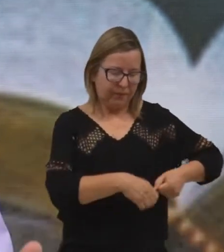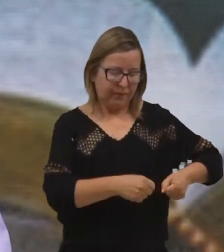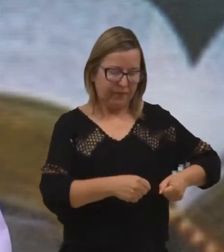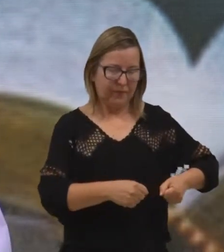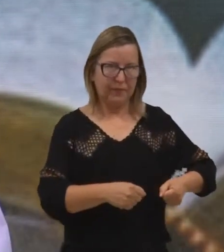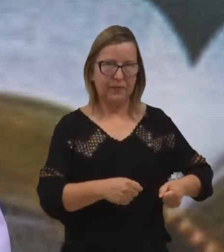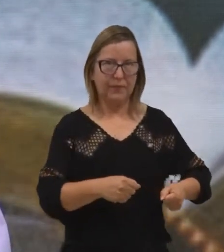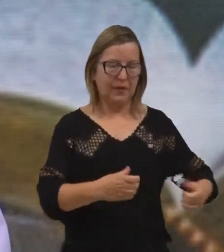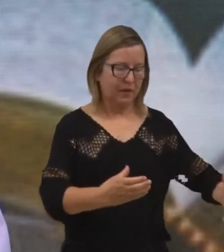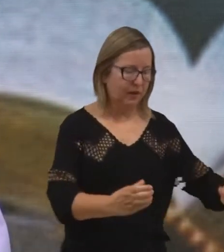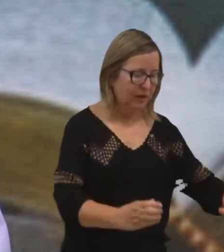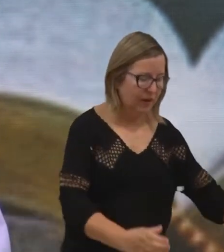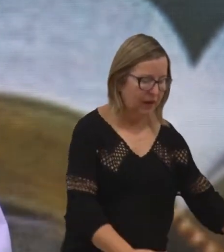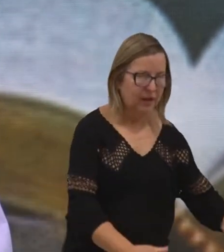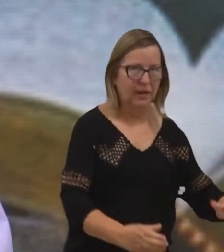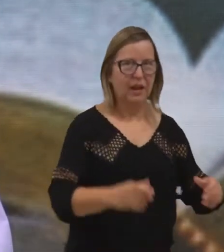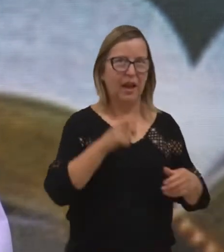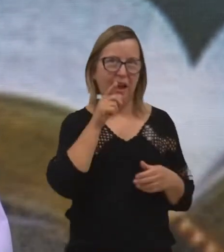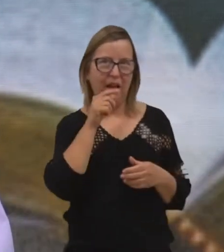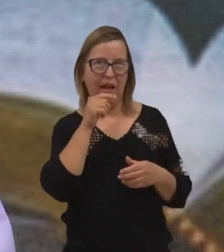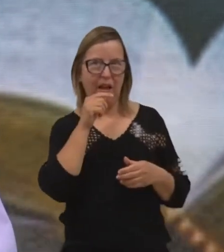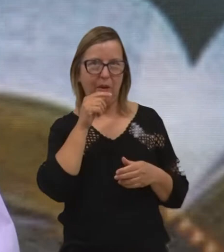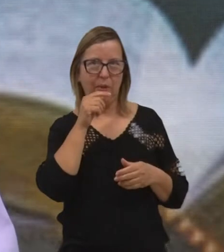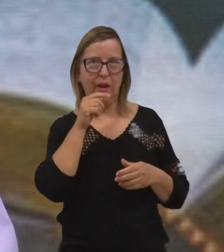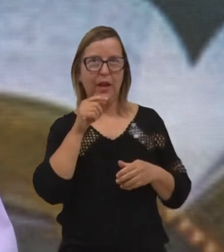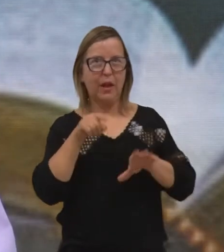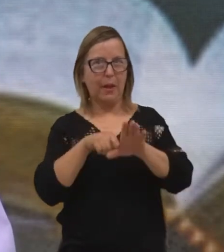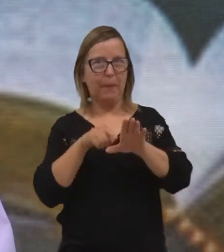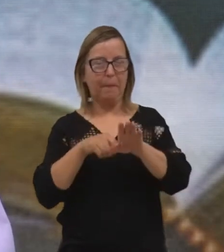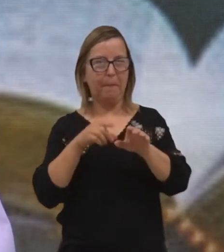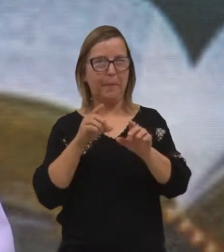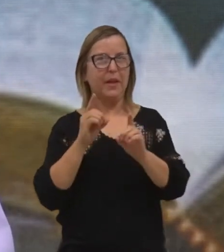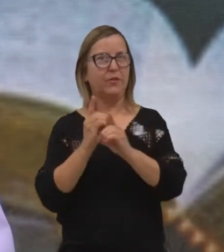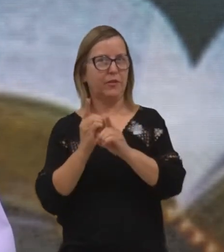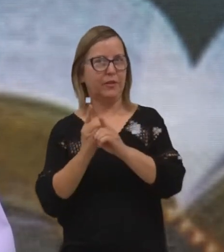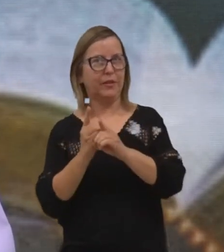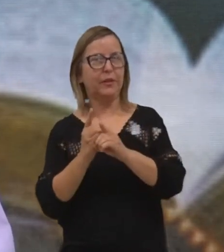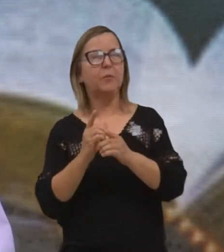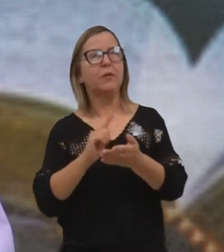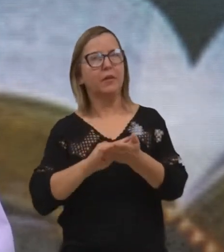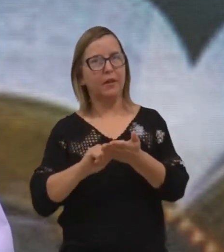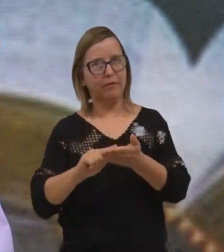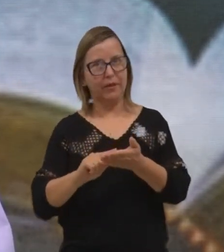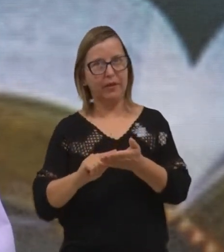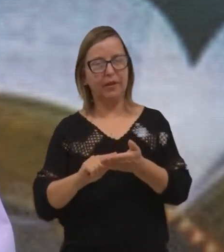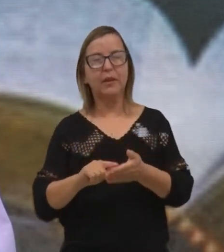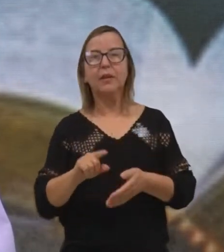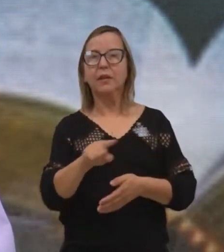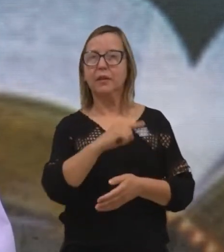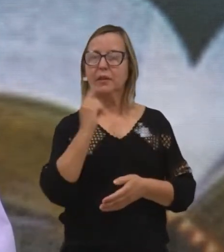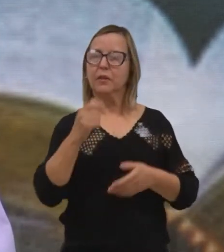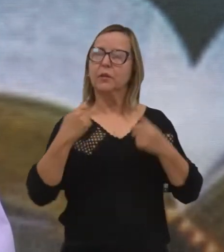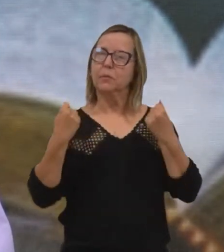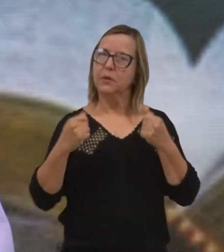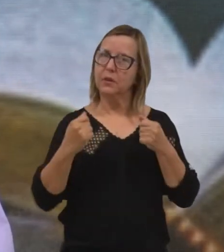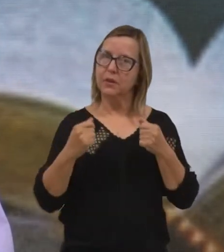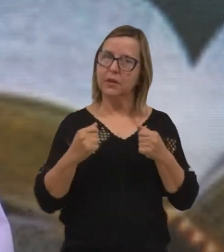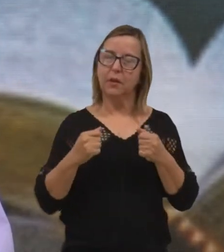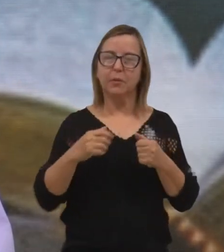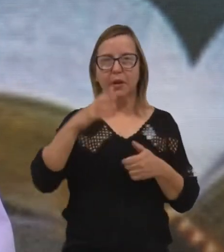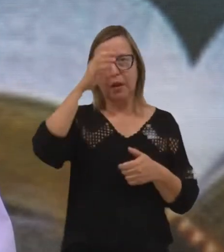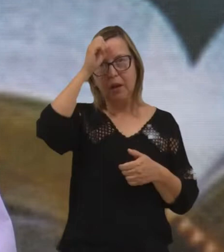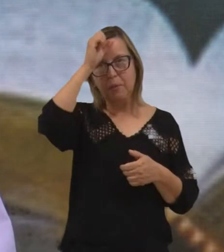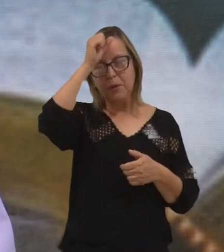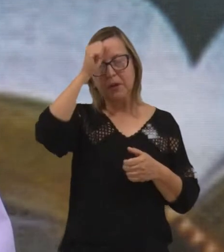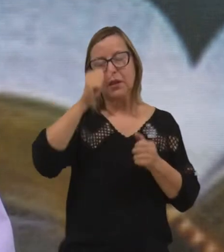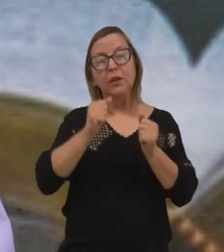e lavar pés dos discípulos. Como nós precisamos aprender no modelo de Jesus, que é o modelo do servo